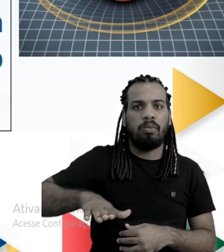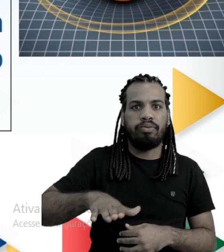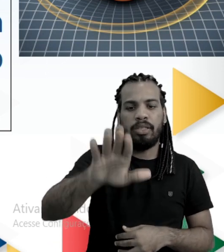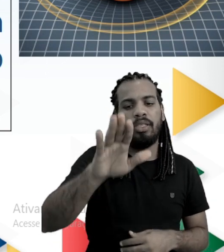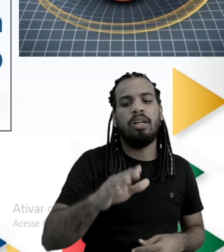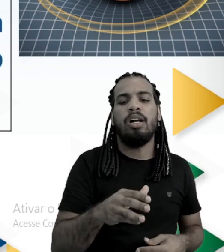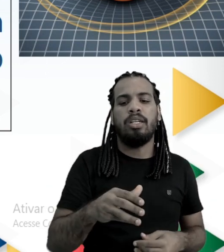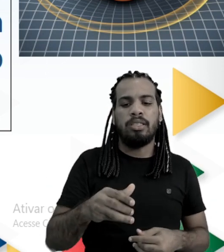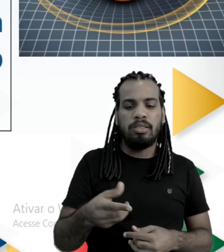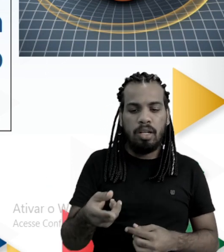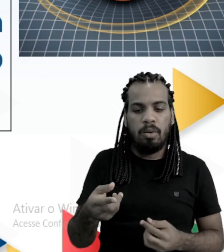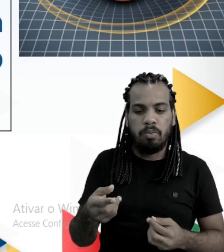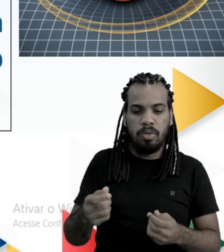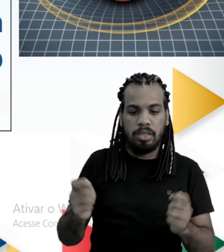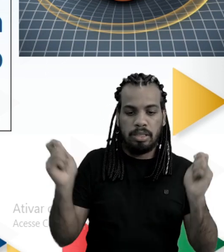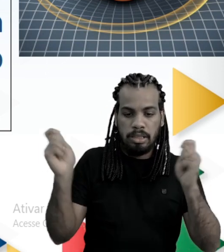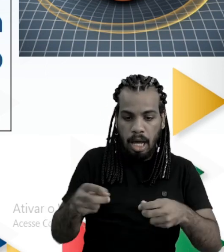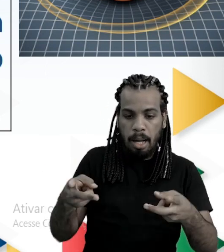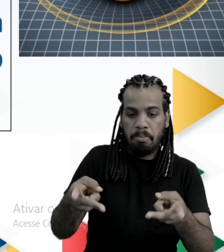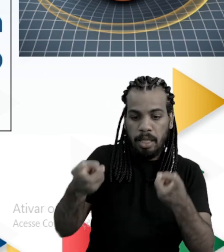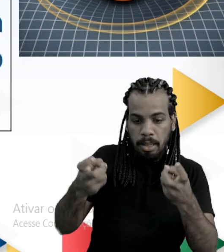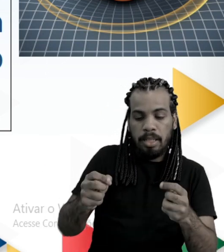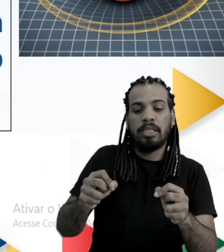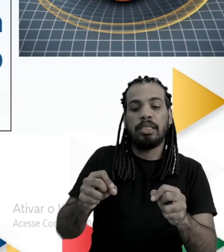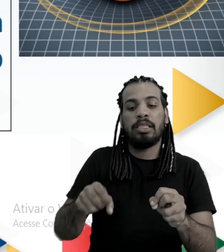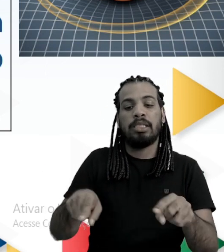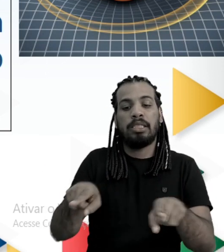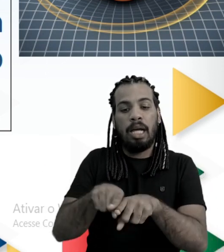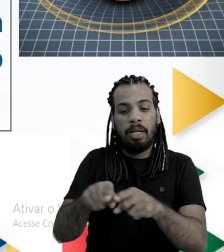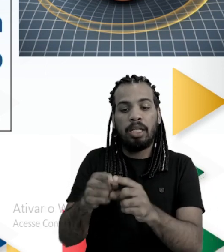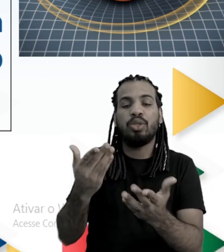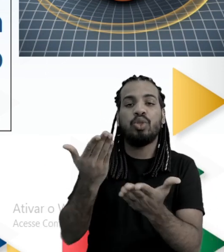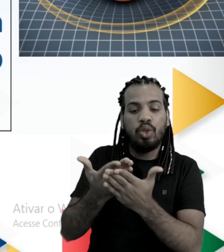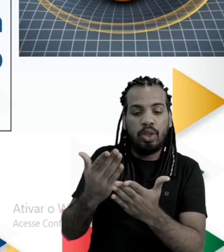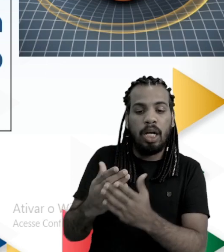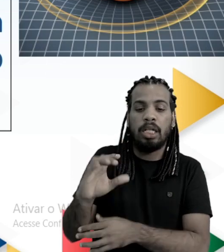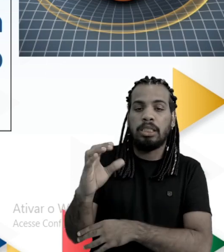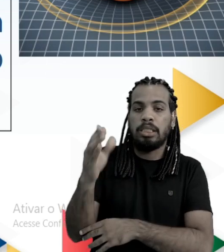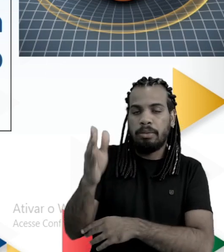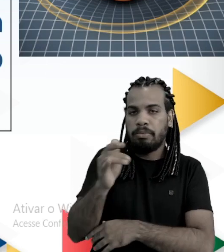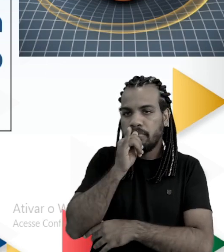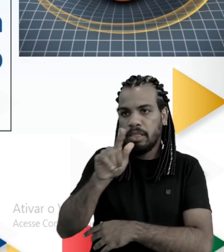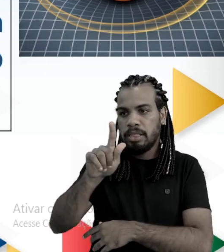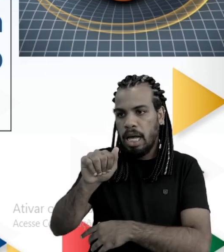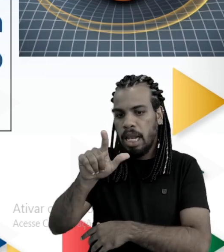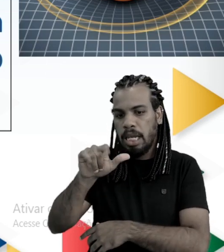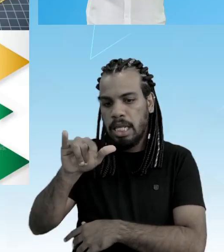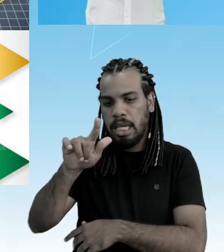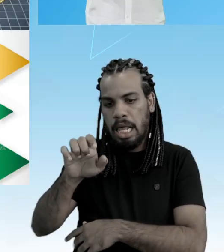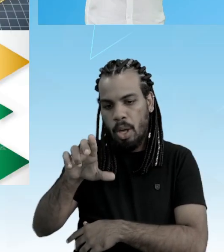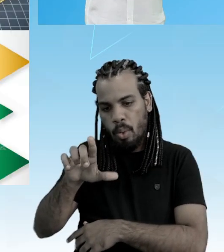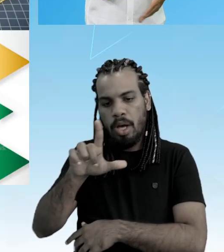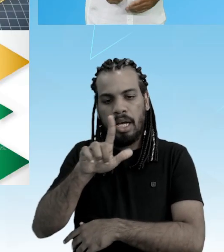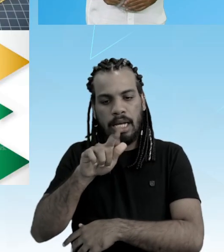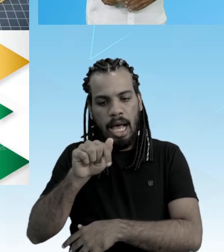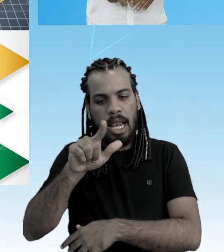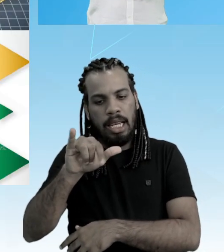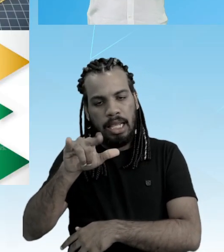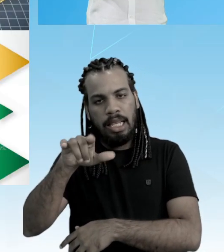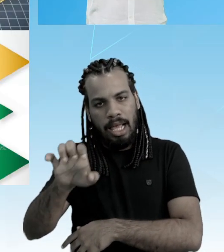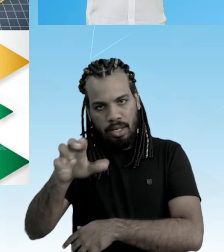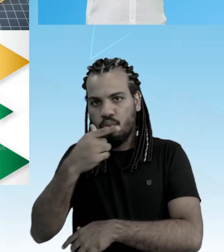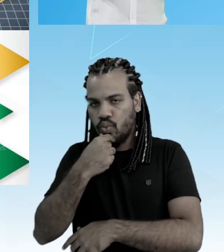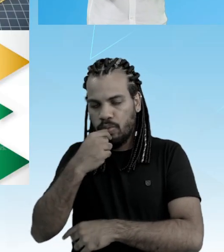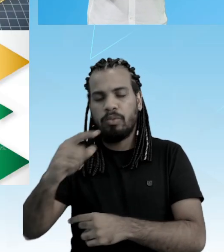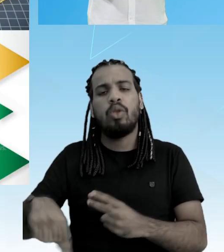ela foi observada e também estudada por diversos cientistas, como Galileu Galilei e Isaac Newton, ao